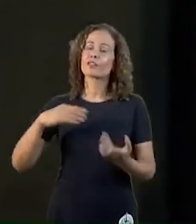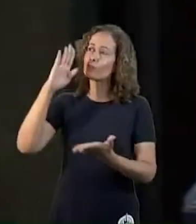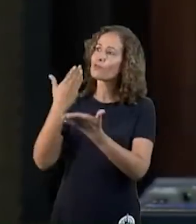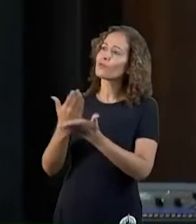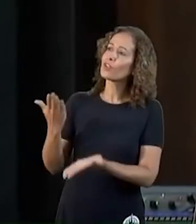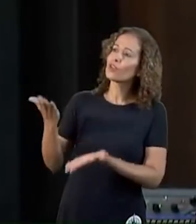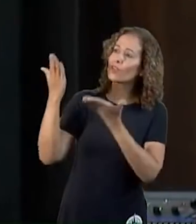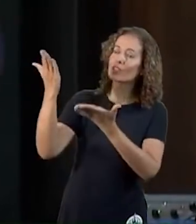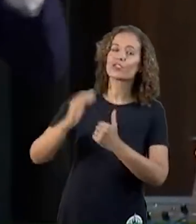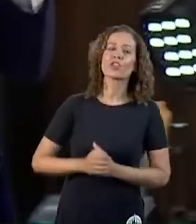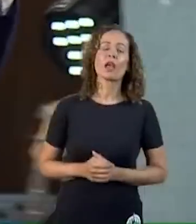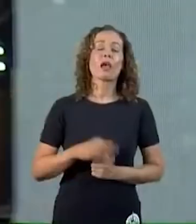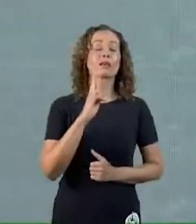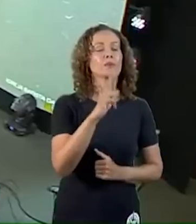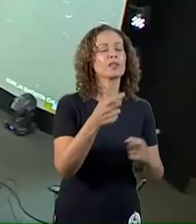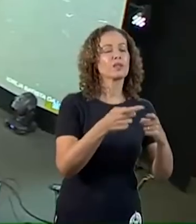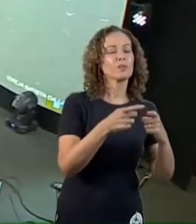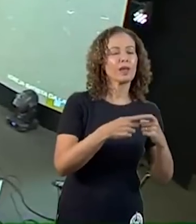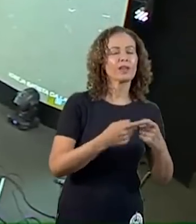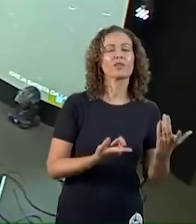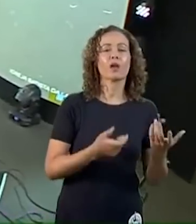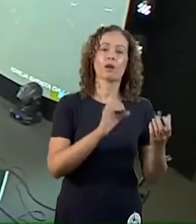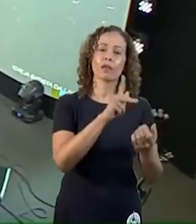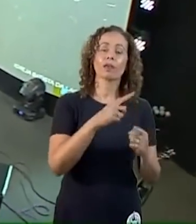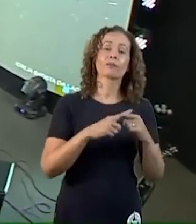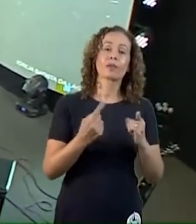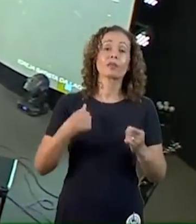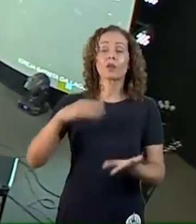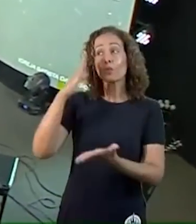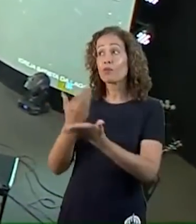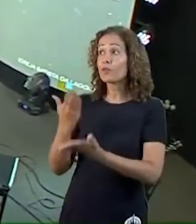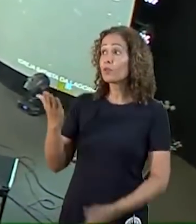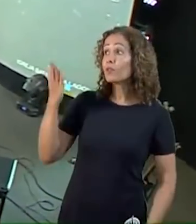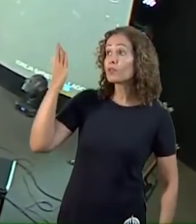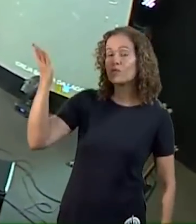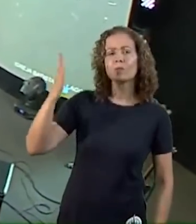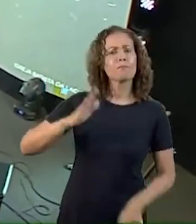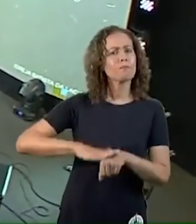mais do que no diagnóstico do médico, mais do que na economia, mais do que qualquer coisa.